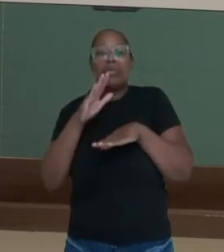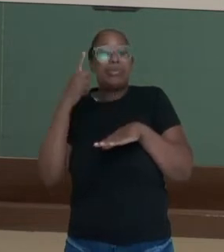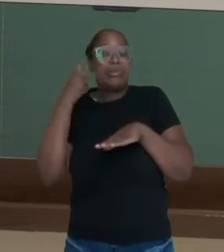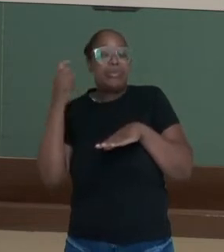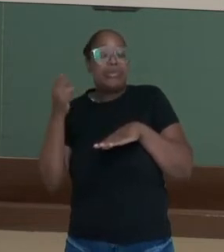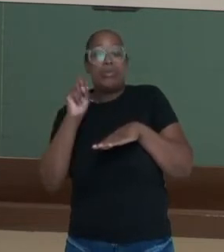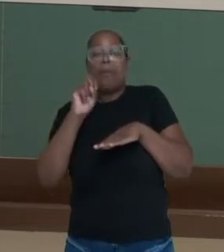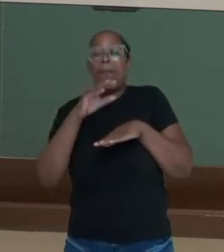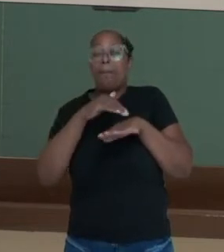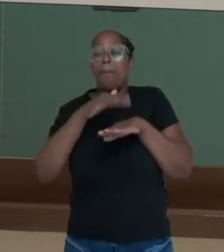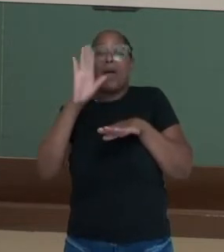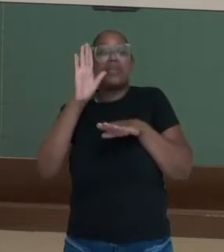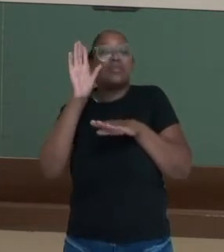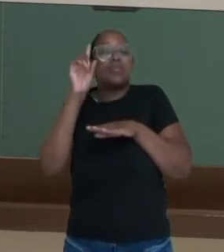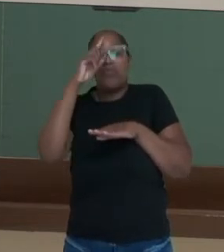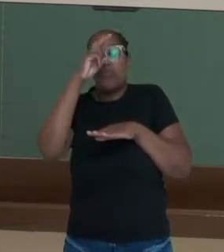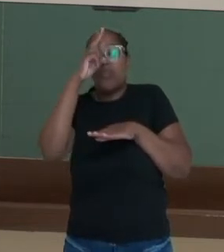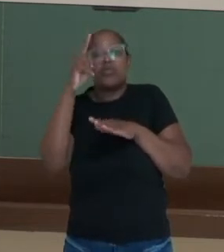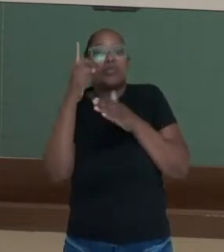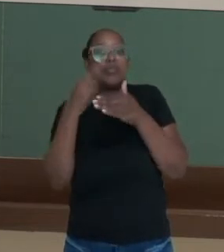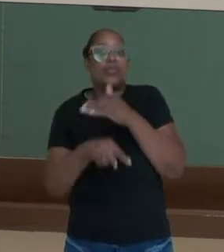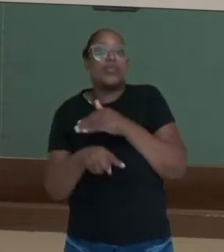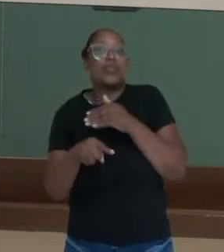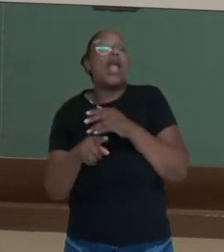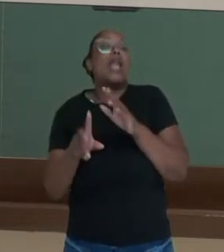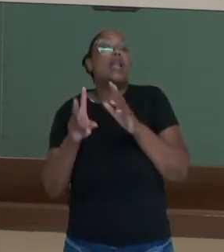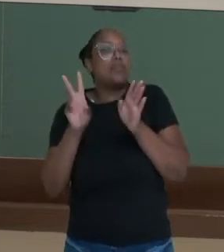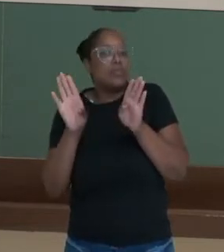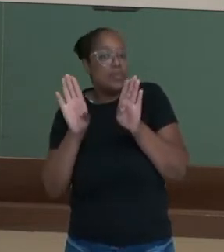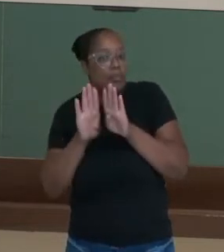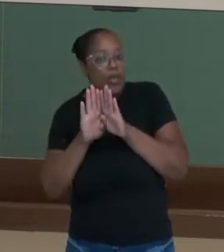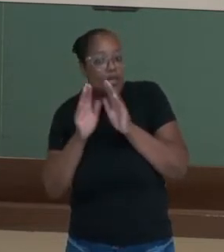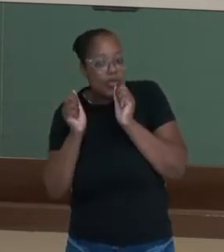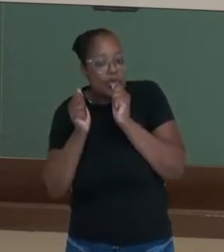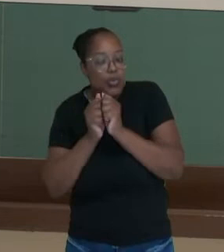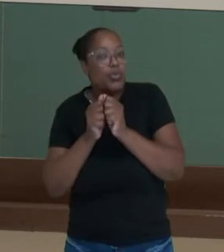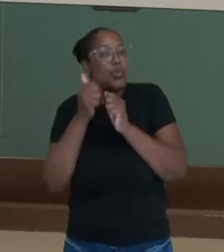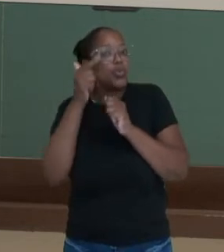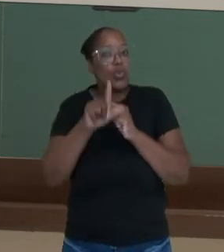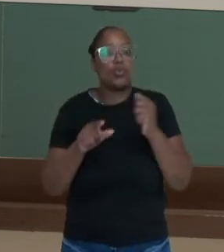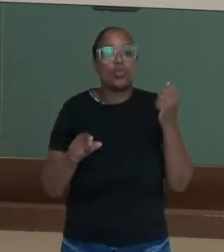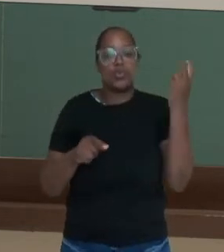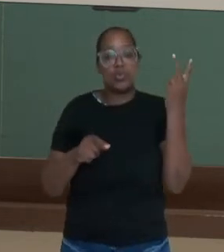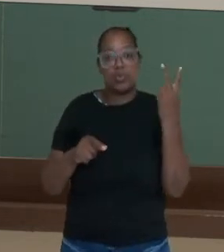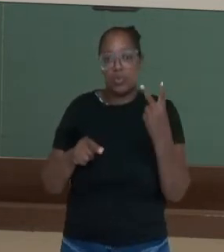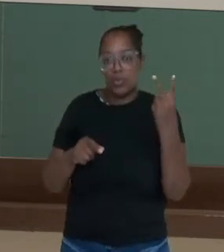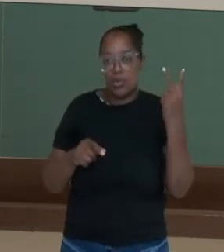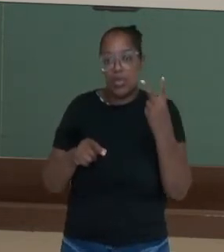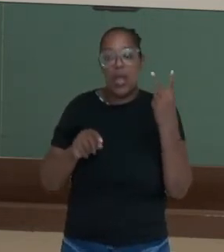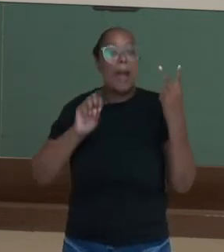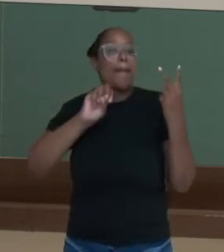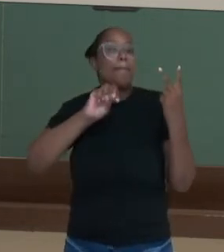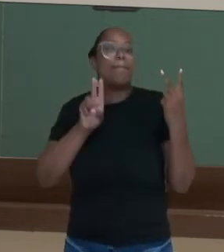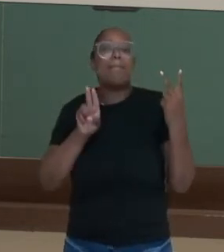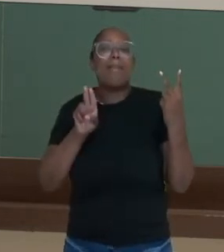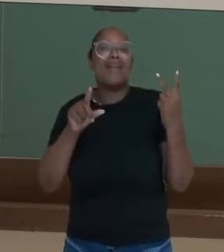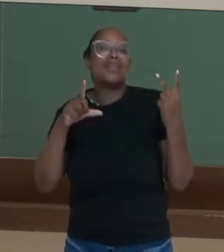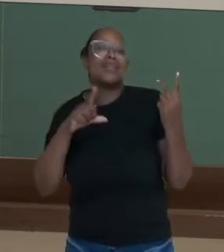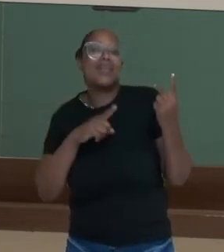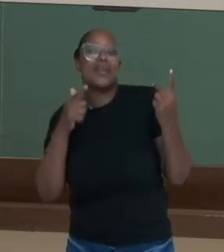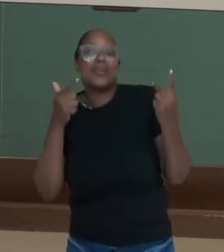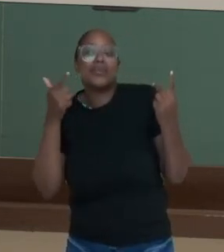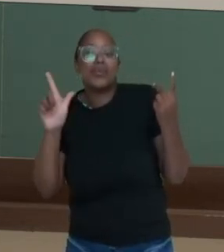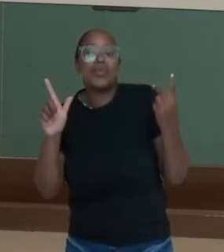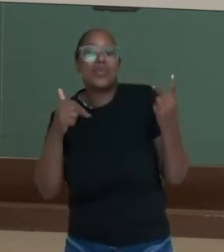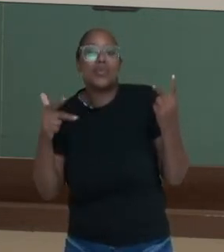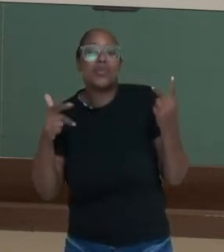de capoeira, tá? Ele segue os outros dois, mas ele também tem os seus improvisos,